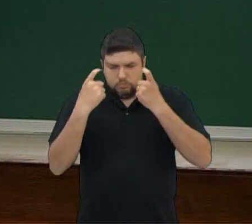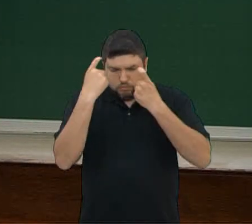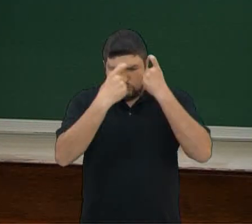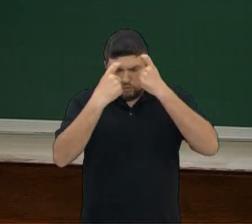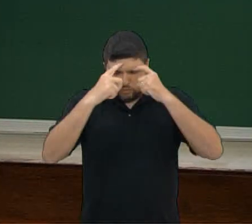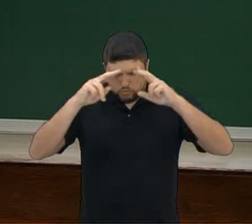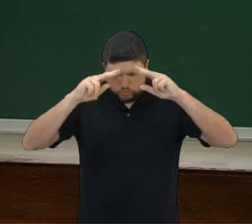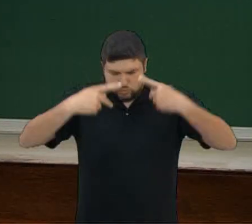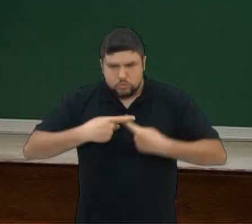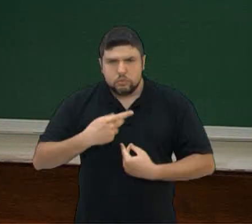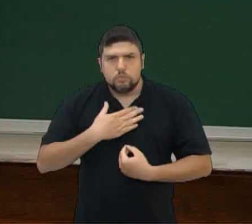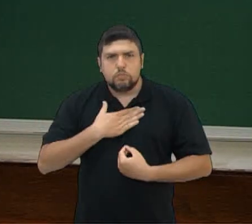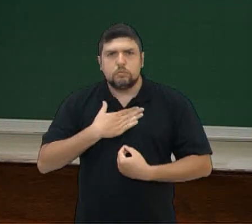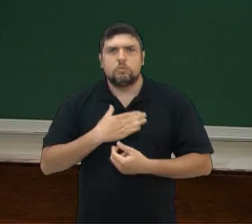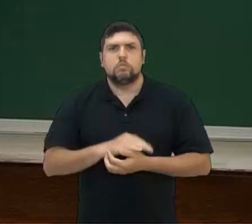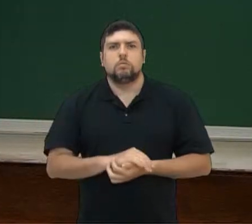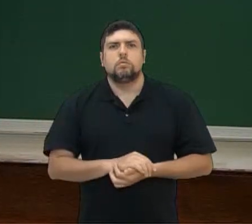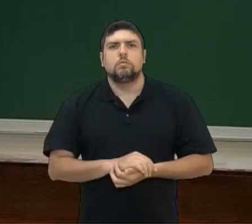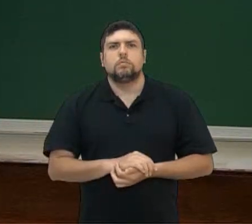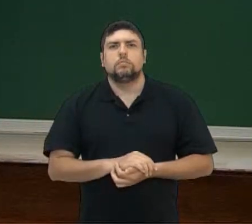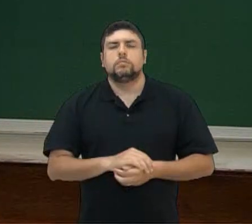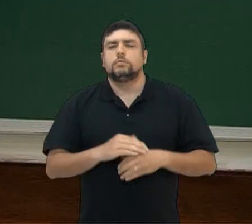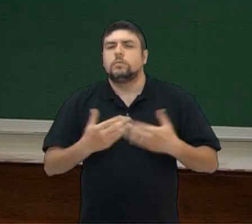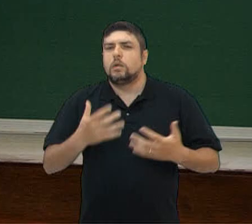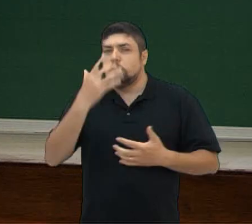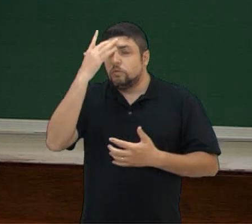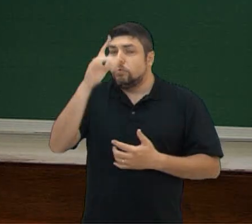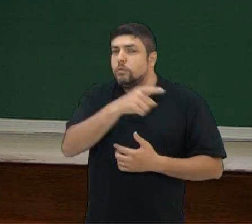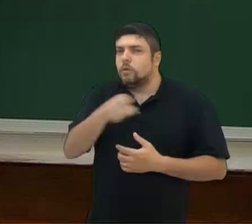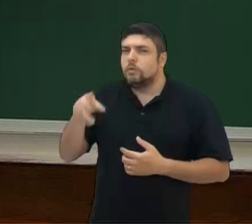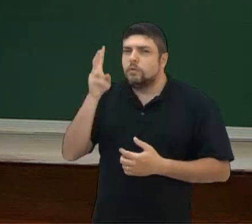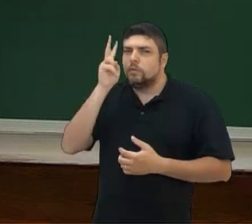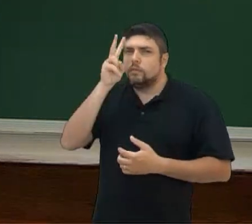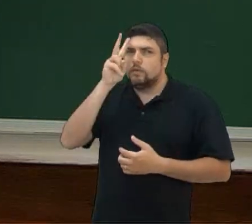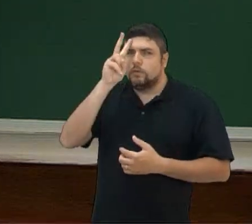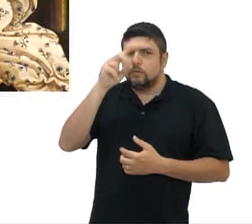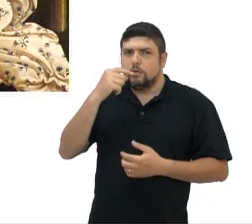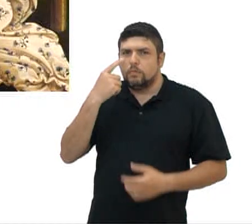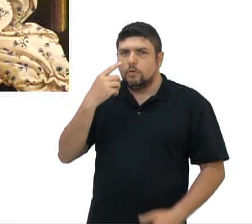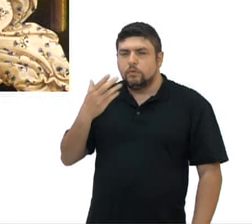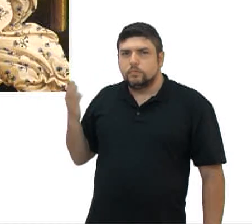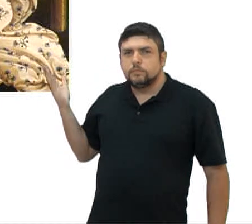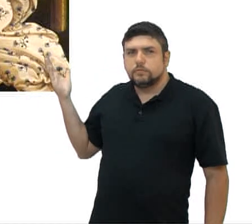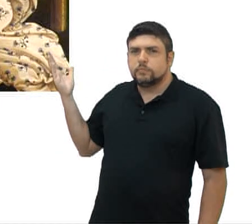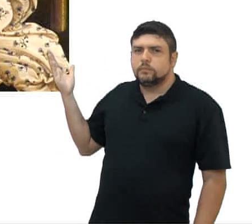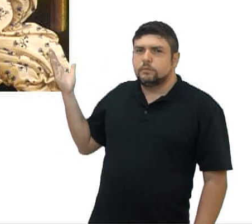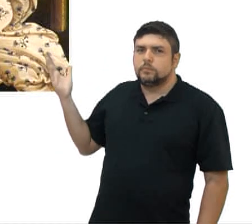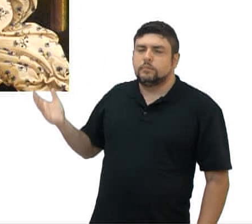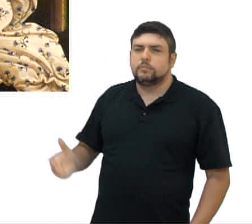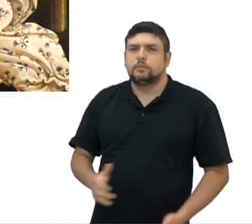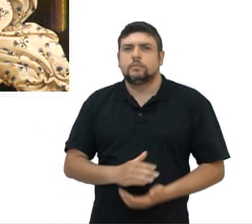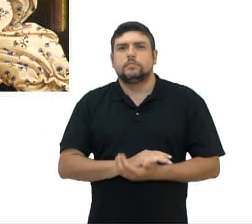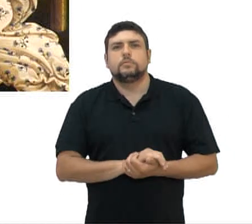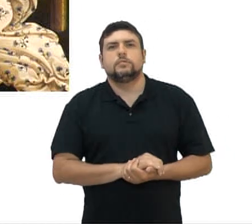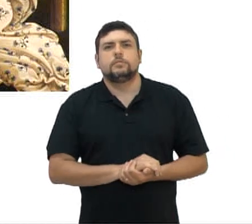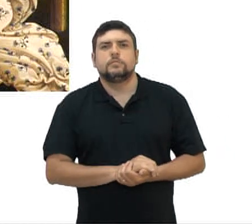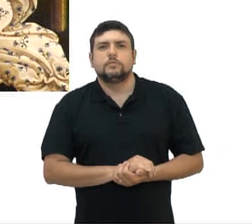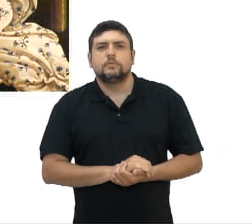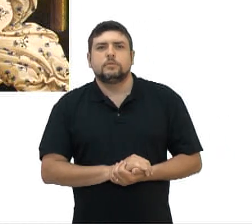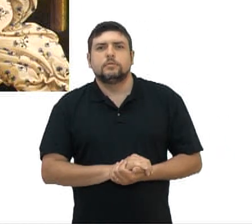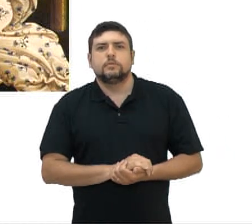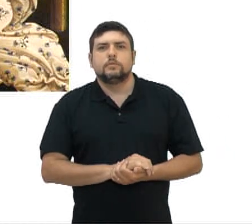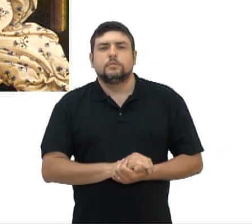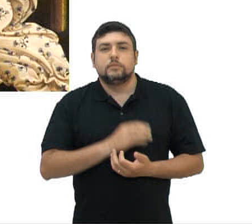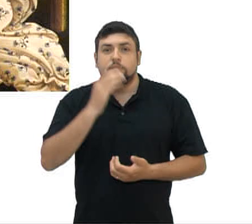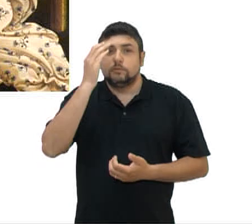E aí tem a ver com isso, não sei se vocês lembram lá, várias pinturas famosas dessa época,